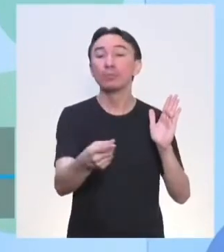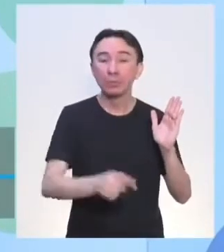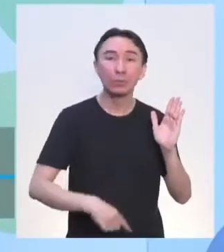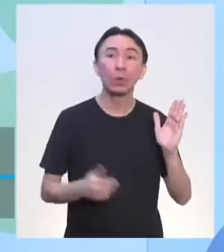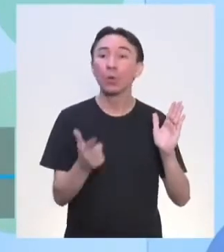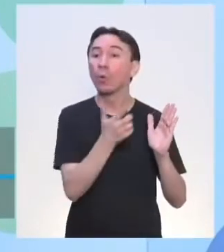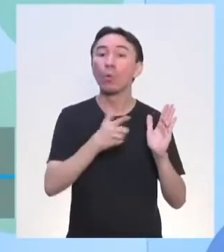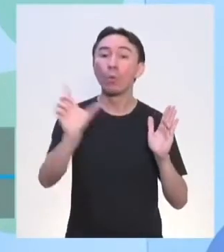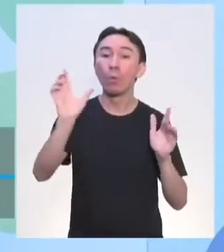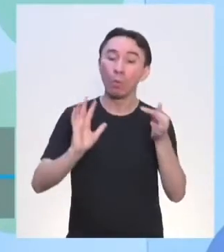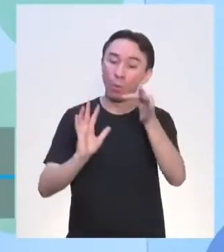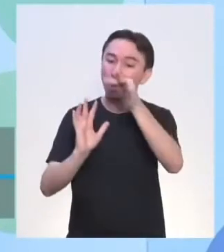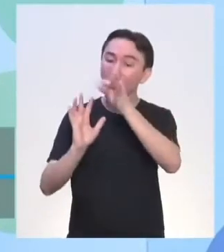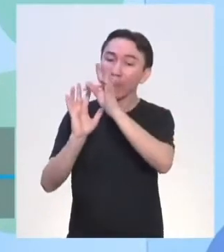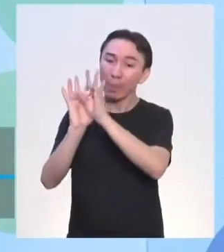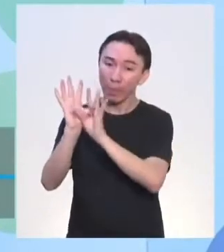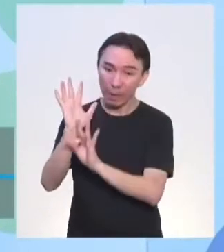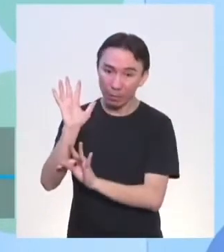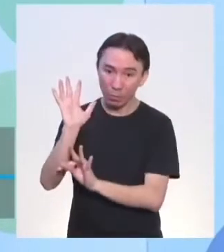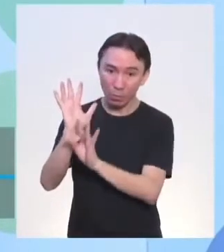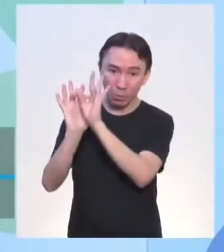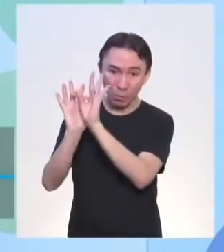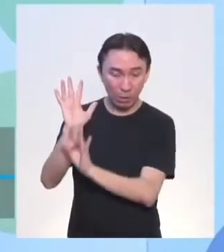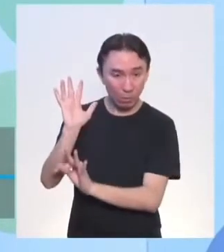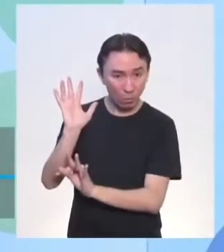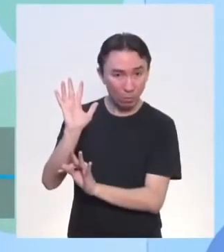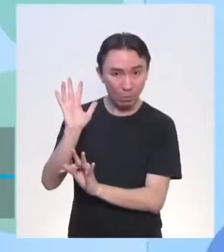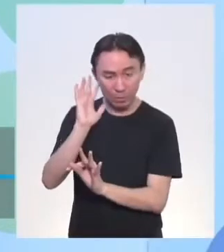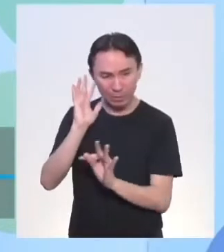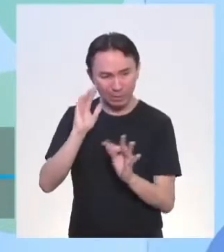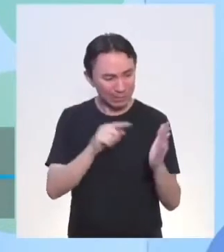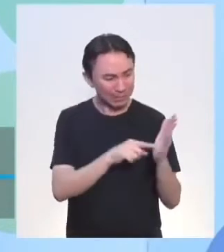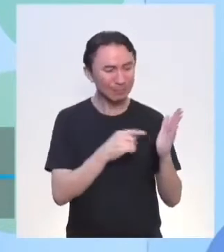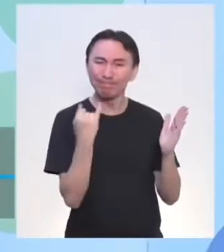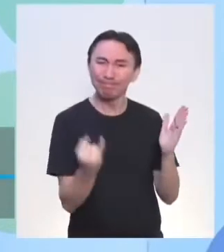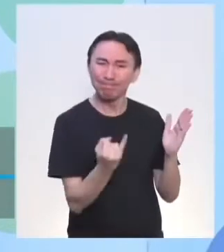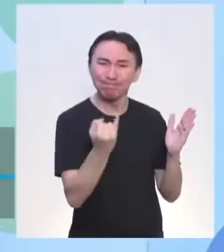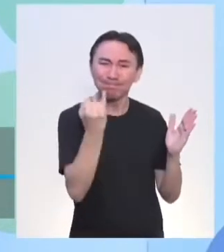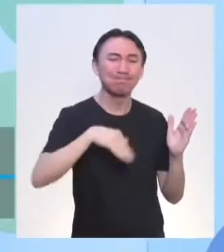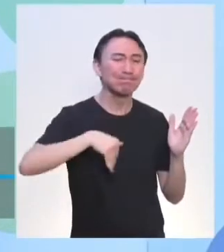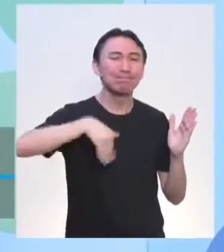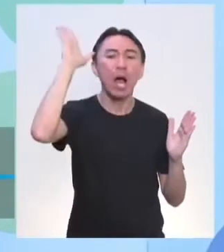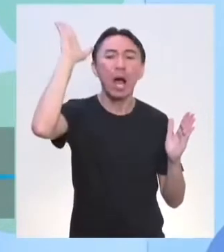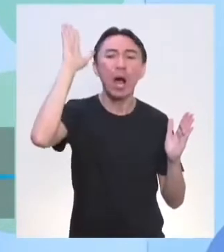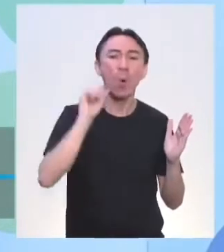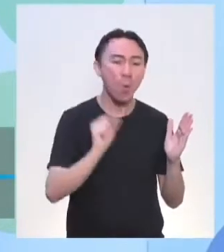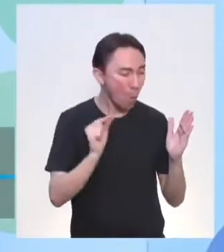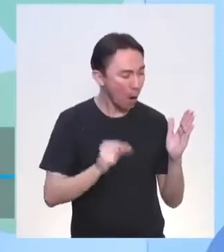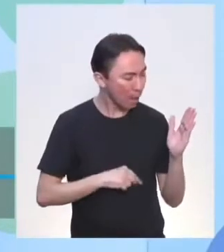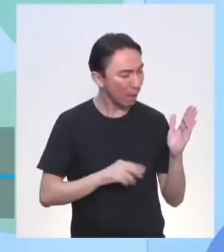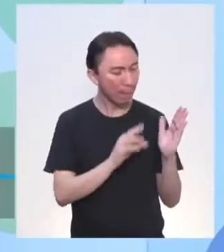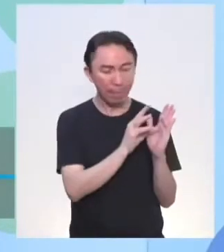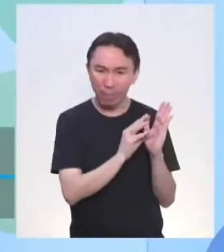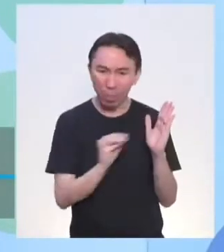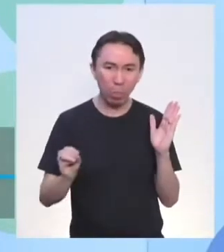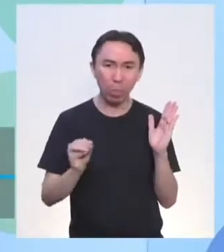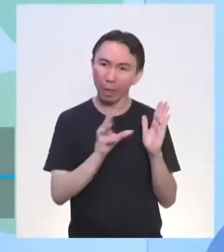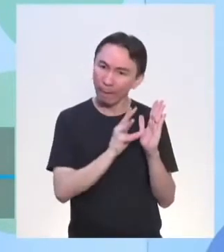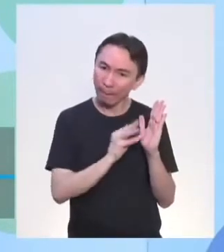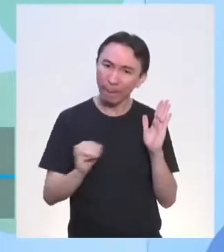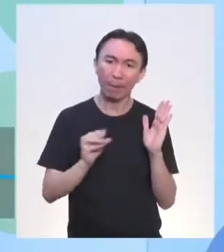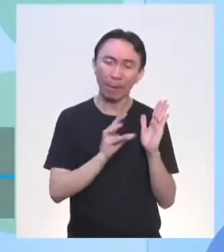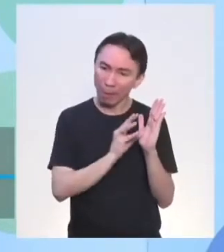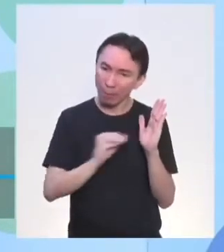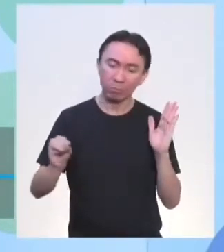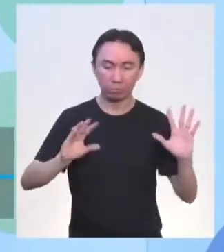seja, extrair desse texto o que é mais importante, o que o resumidor, né, aquele que está